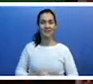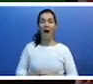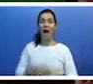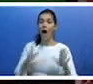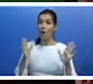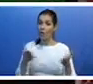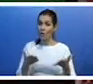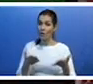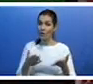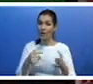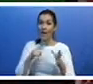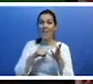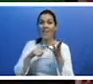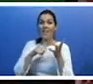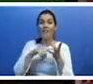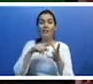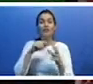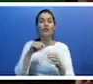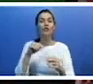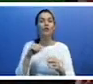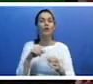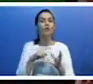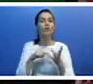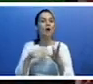a regrinha entre vogais lá, ó.